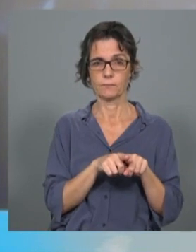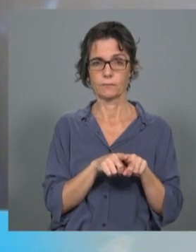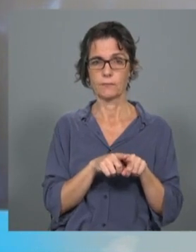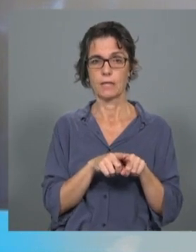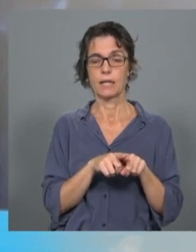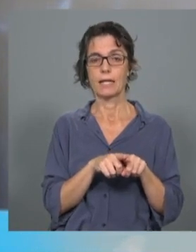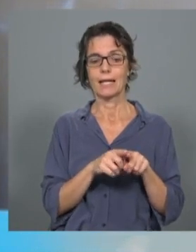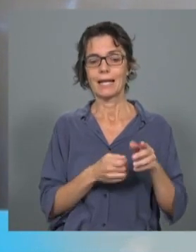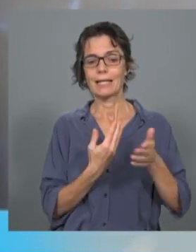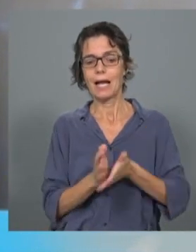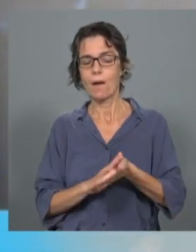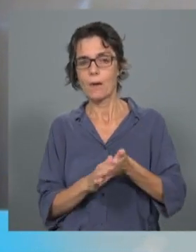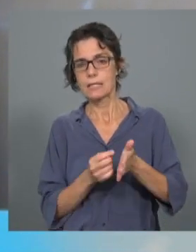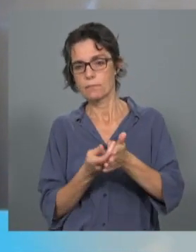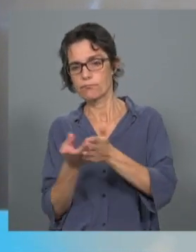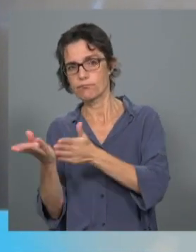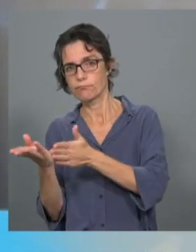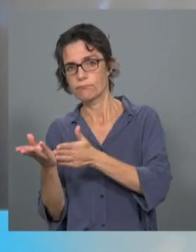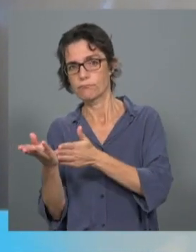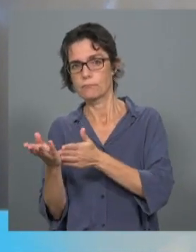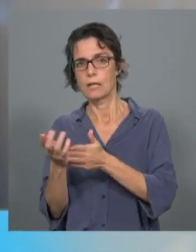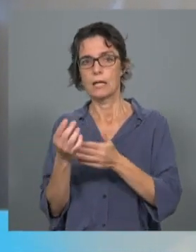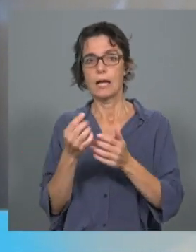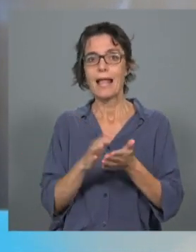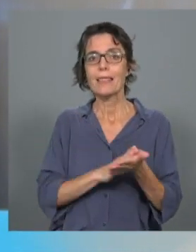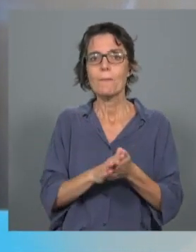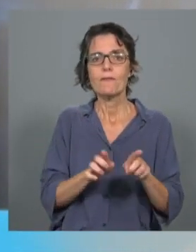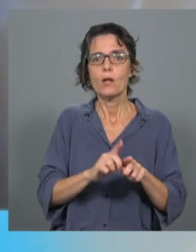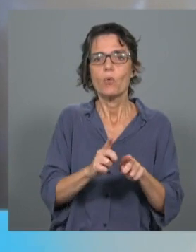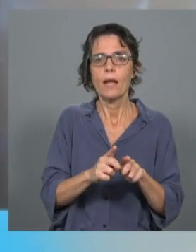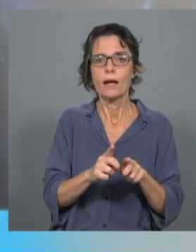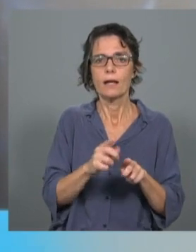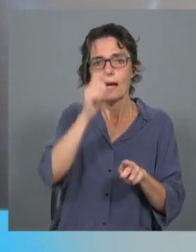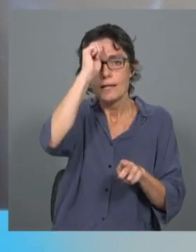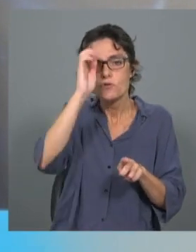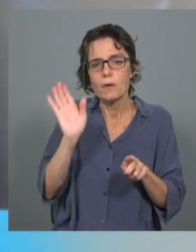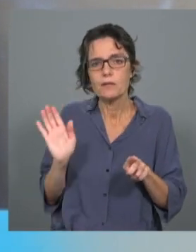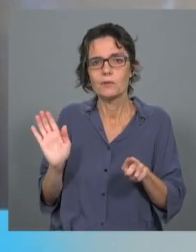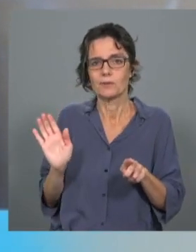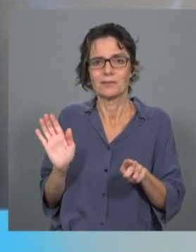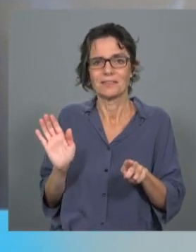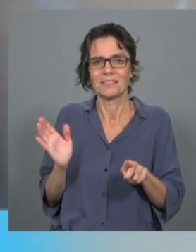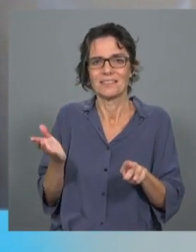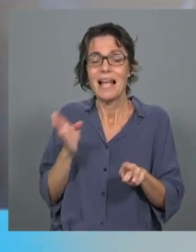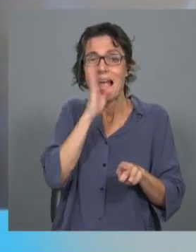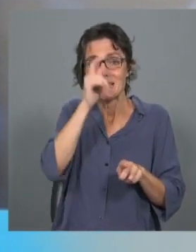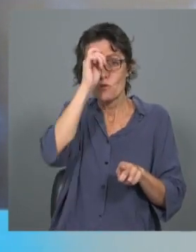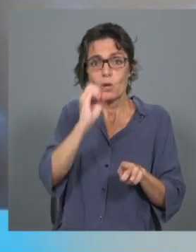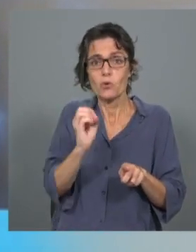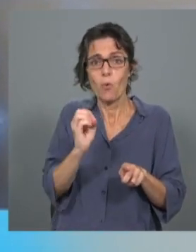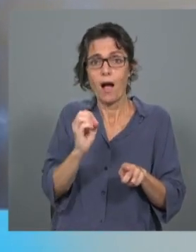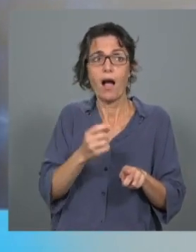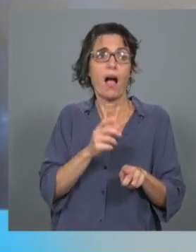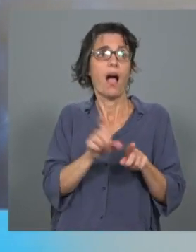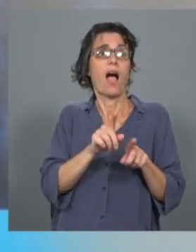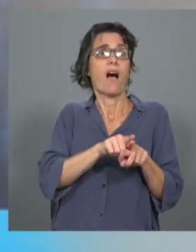resto, na base da fraternidade está o respeito por todos os irmãos. Não é? Se não há respeito, podemos utilizar muito a fraternidade,